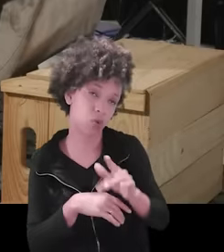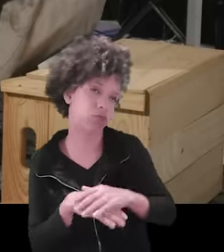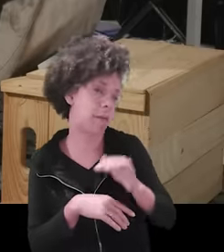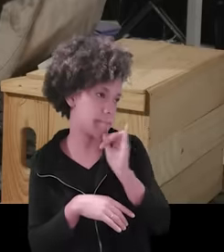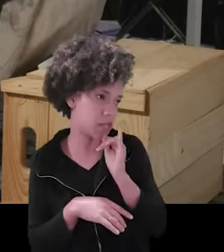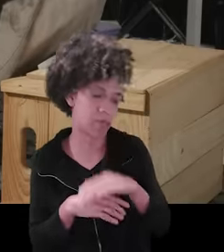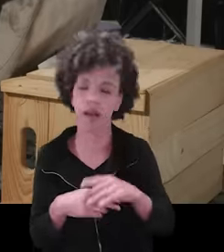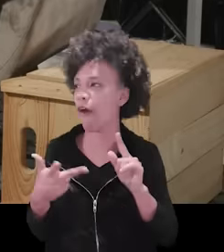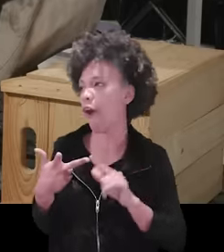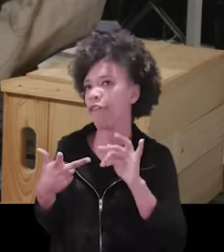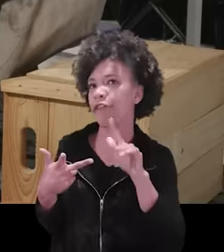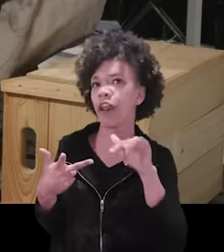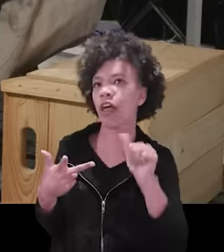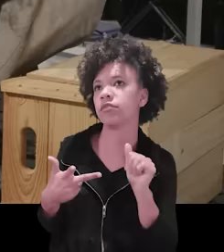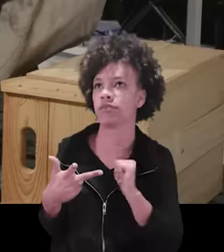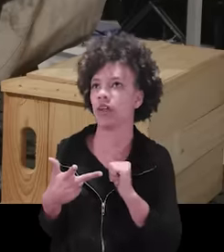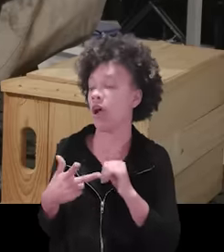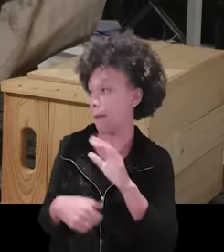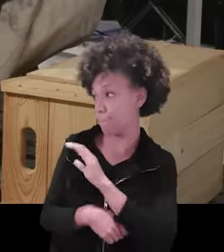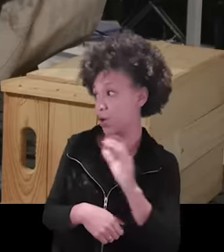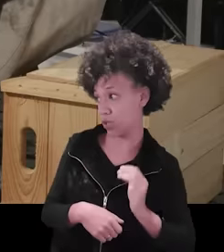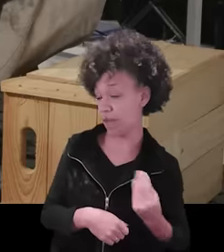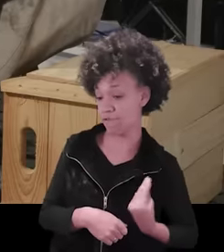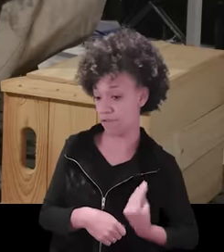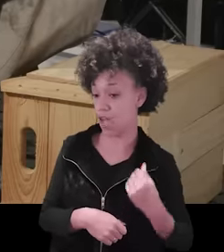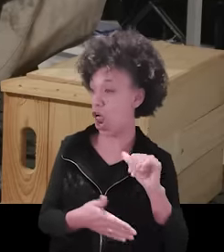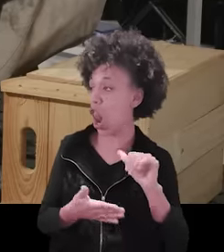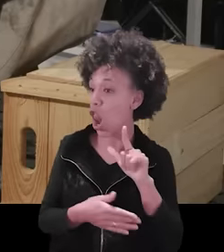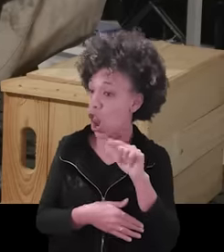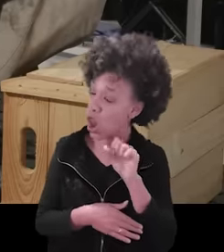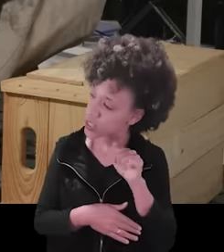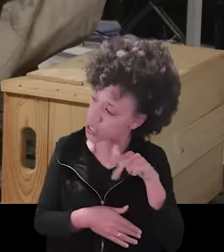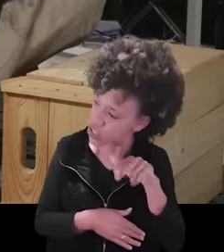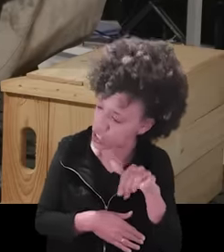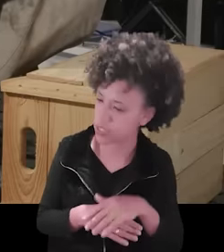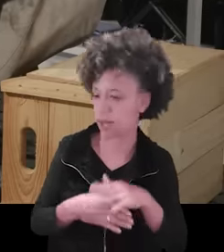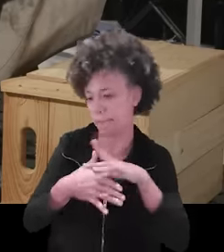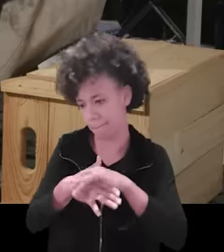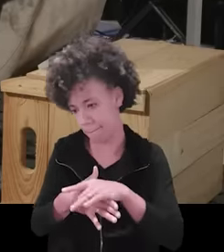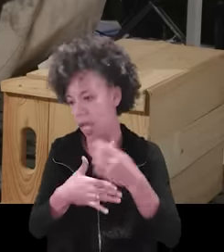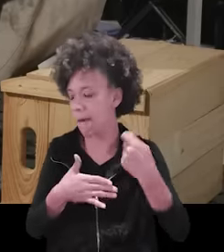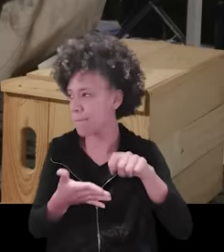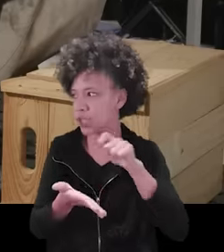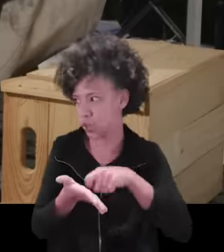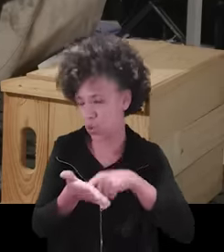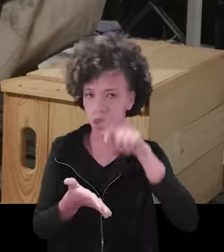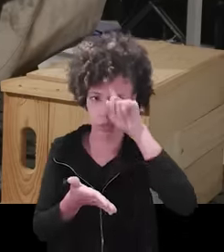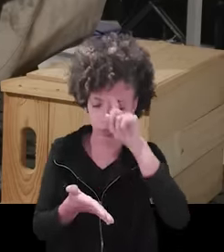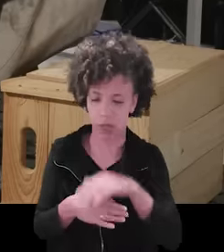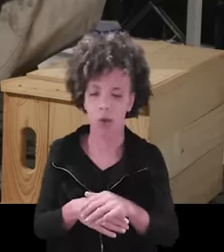quer ver minha cunhada lândia você falou que a Ericsson minha cunhada mora em Los Angeles ela ficou doente no hospital de tem que preencher a fichinha